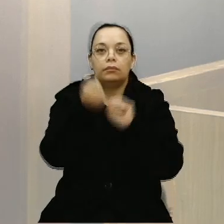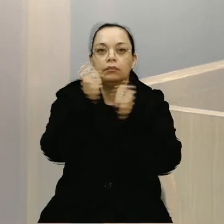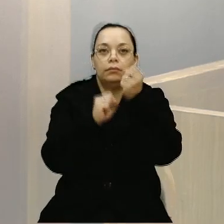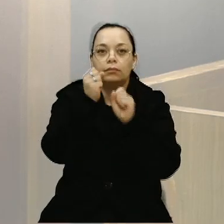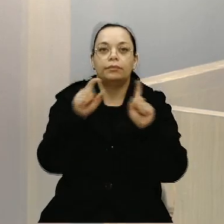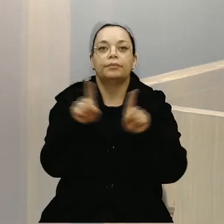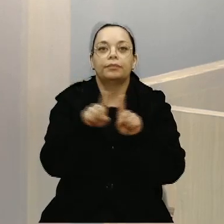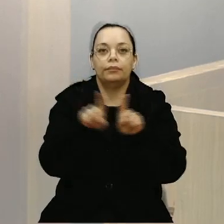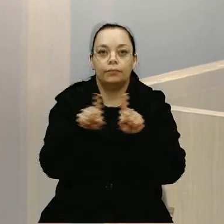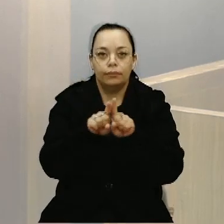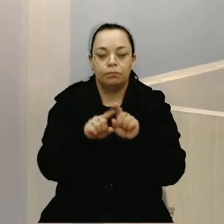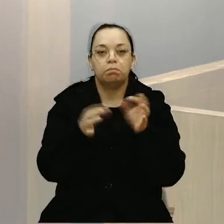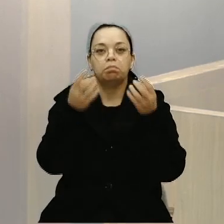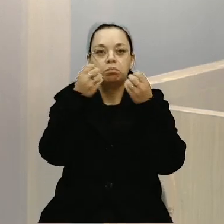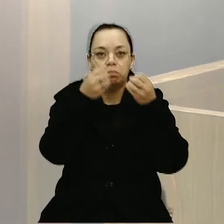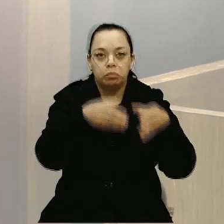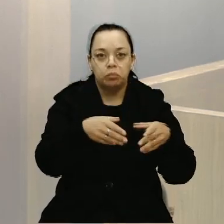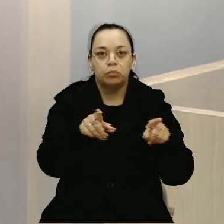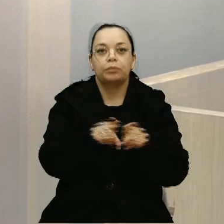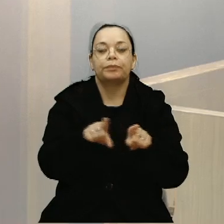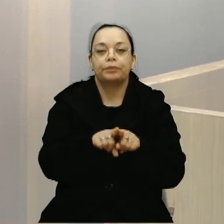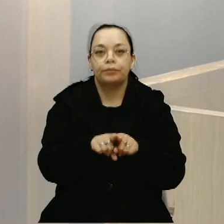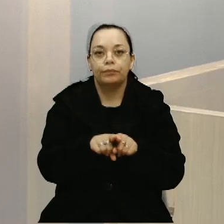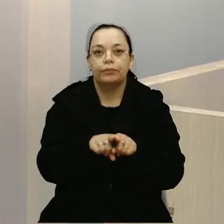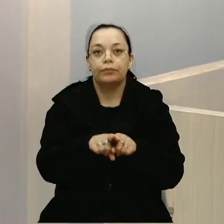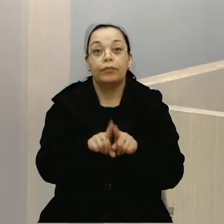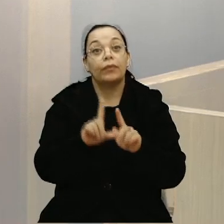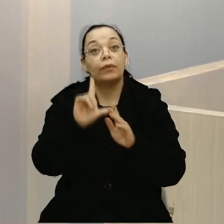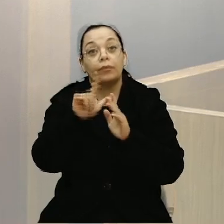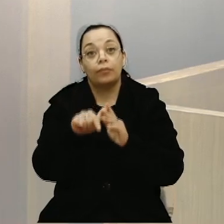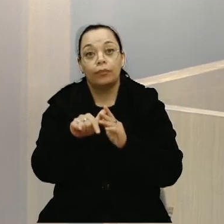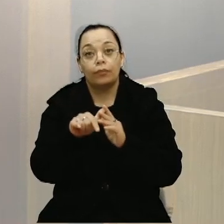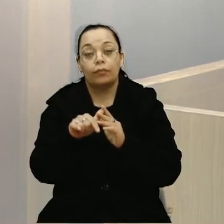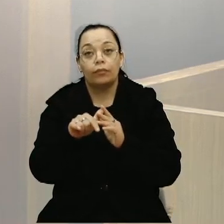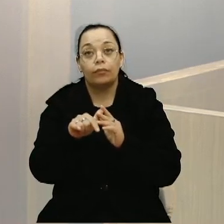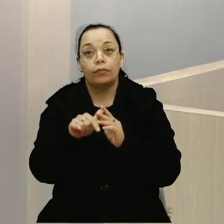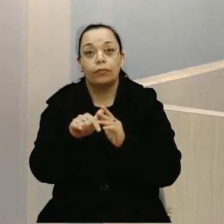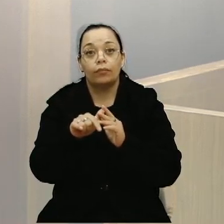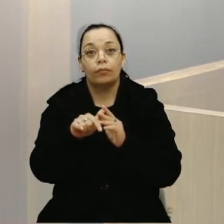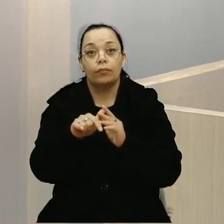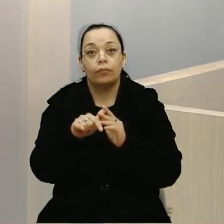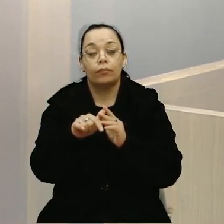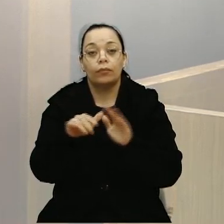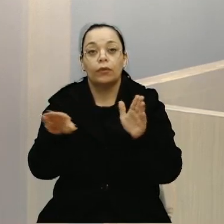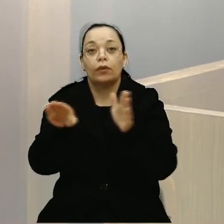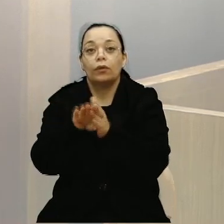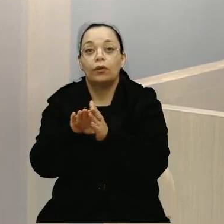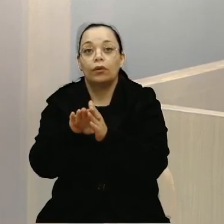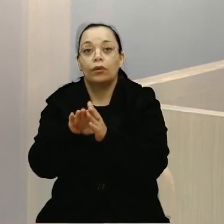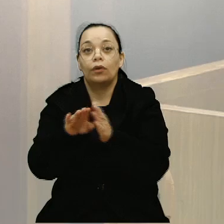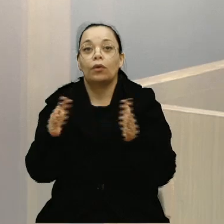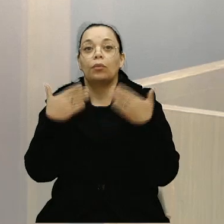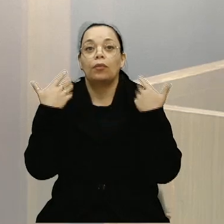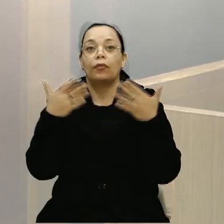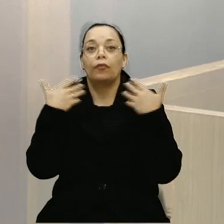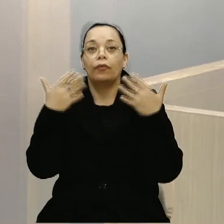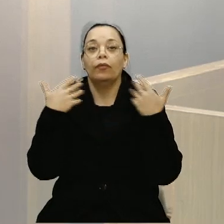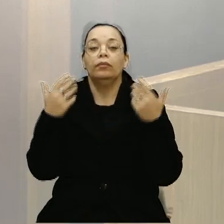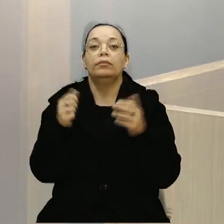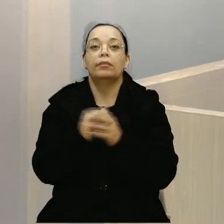também prejudicou bastante a indústria. Depois, chegando um verão, nós